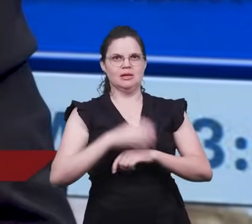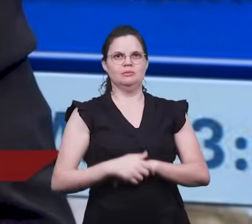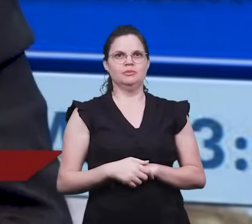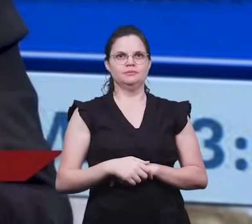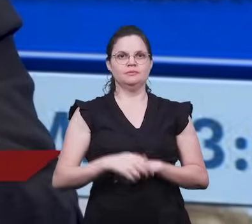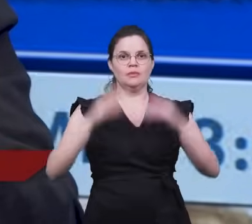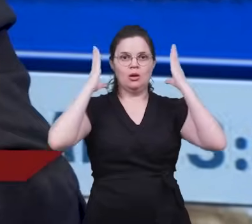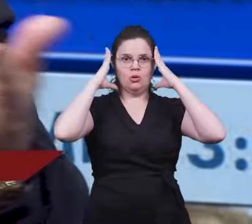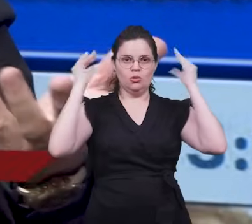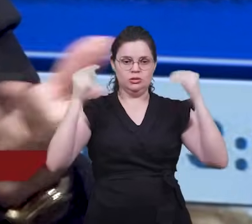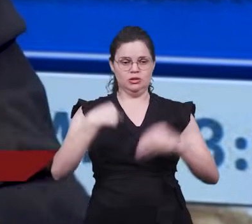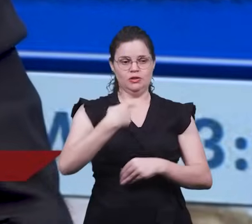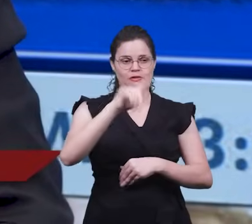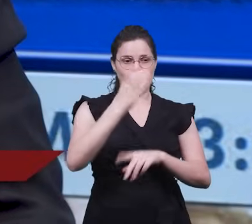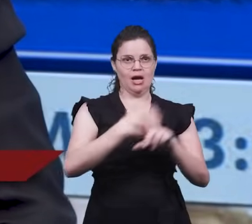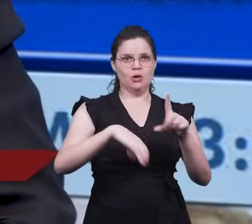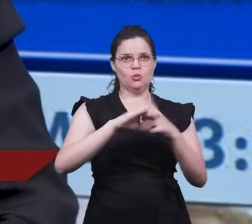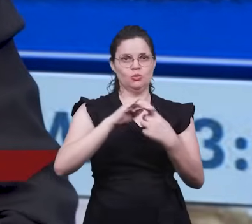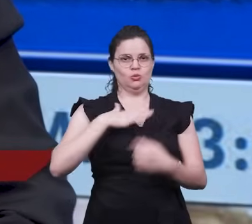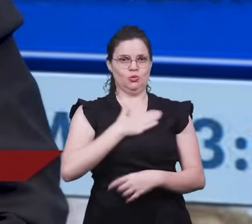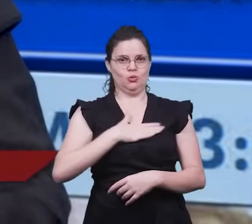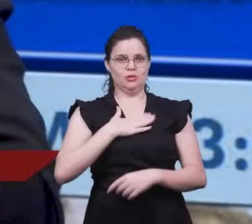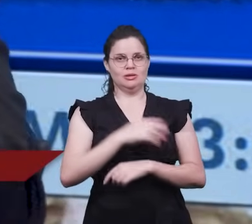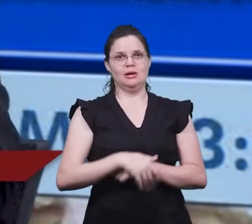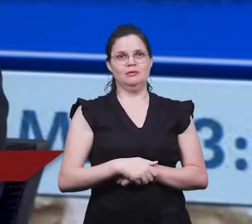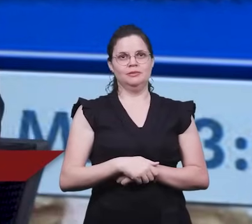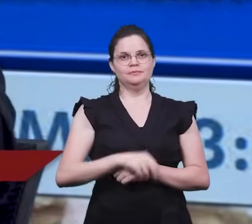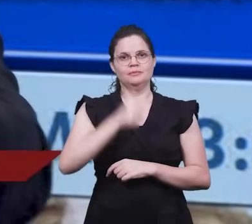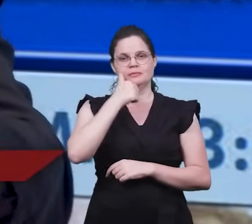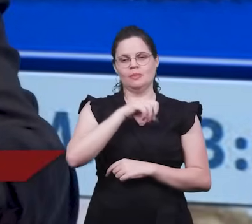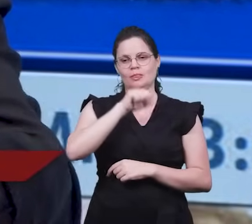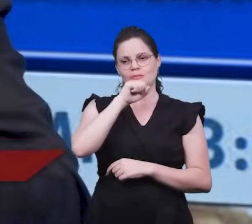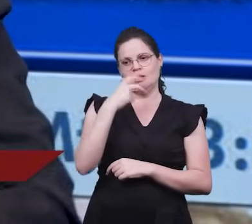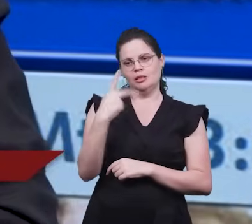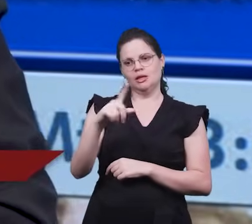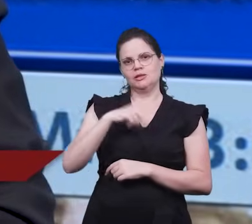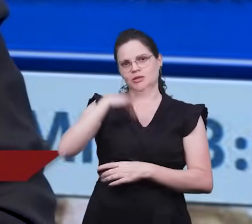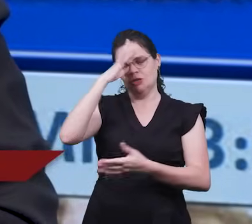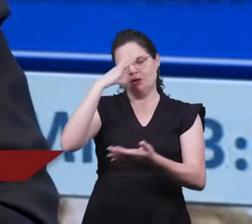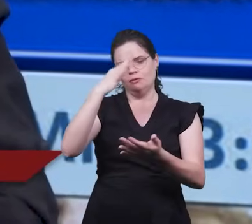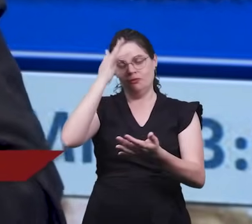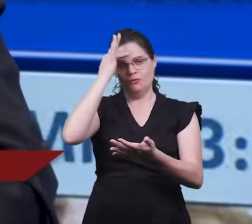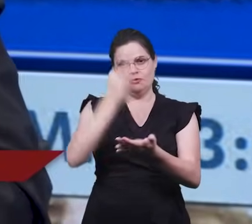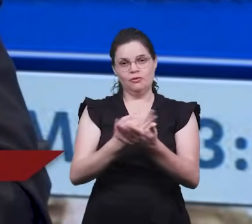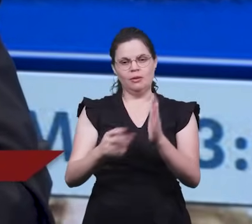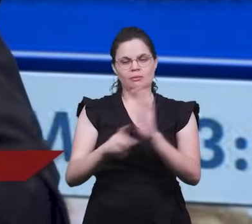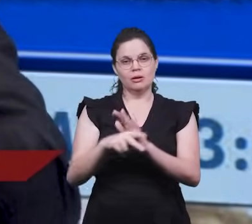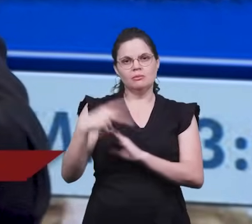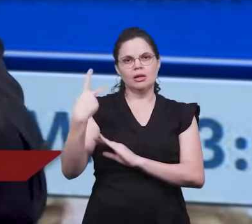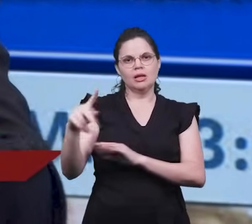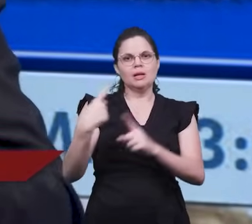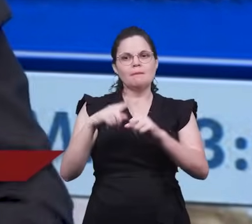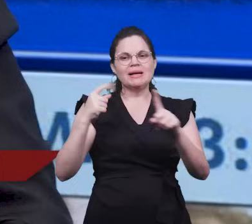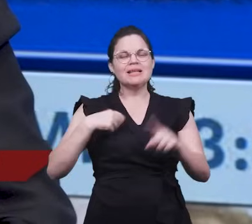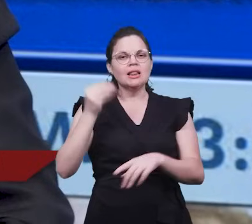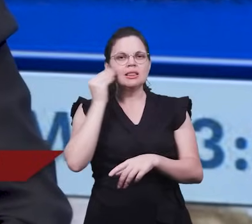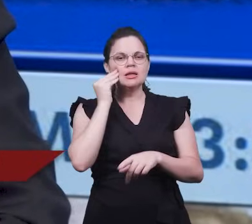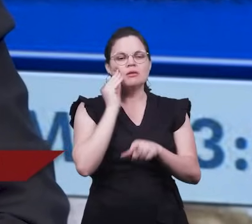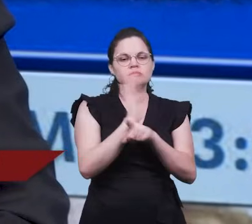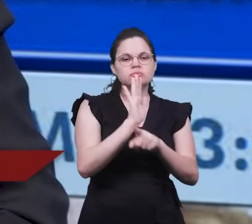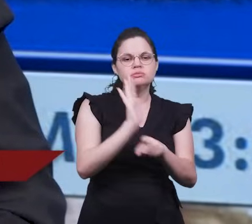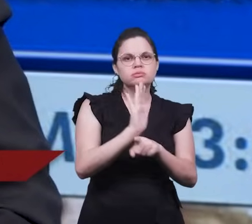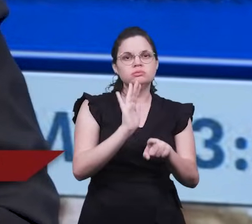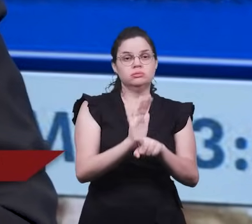conta que Constantino não ia aos cultos. A mãe dele tinha a fé dela, mas ele favorecia os